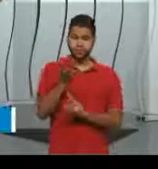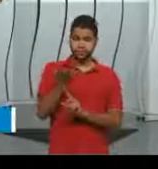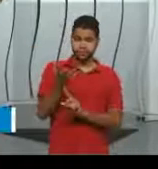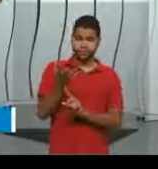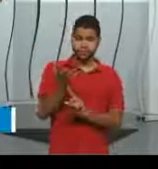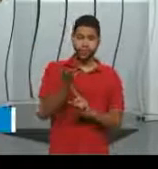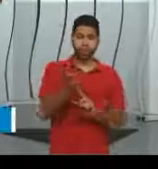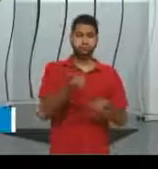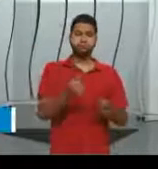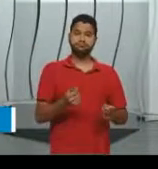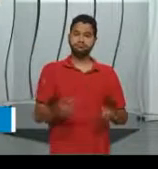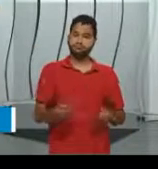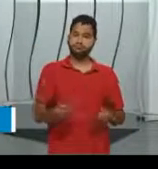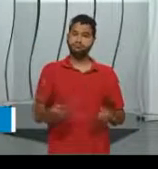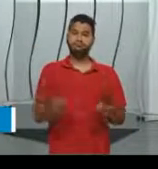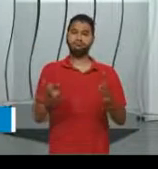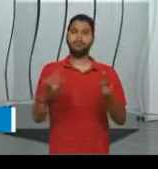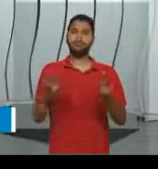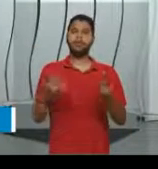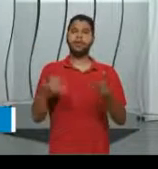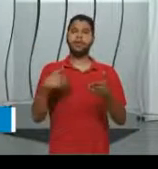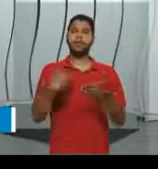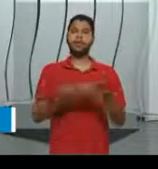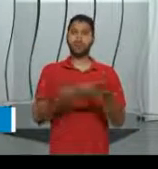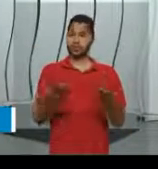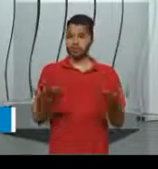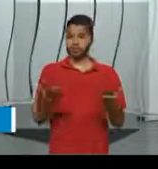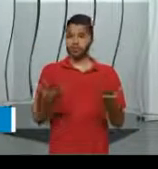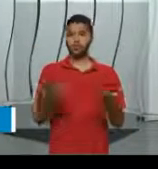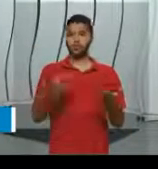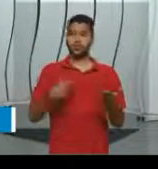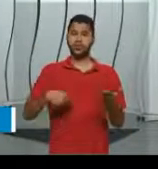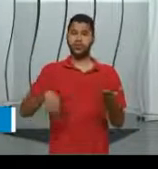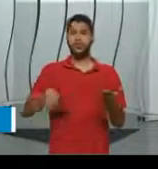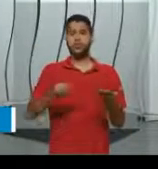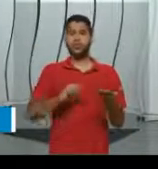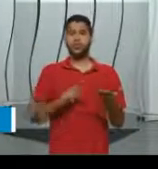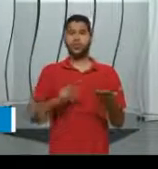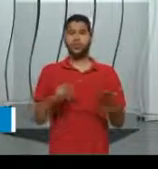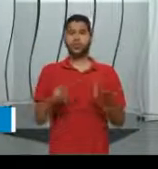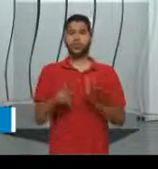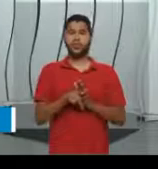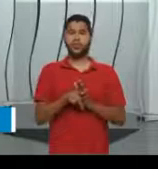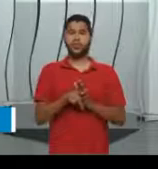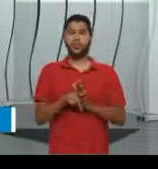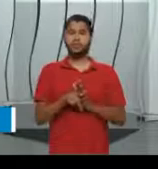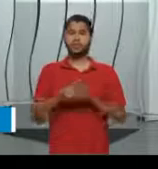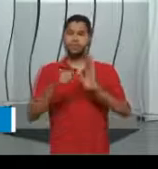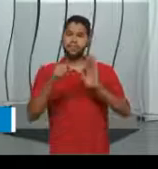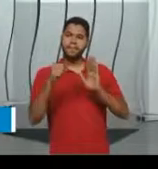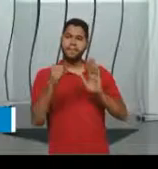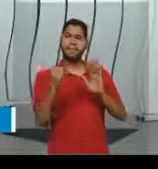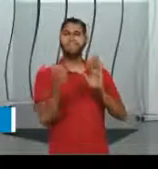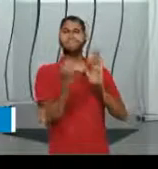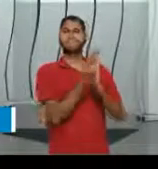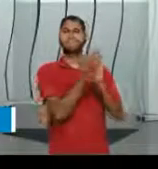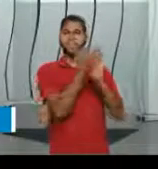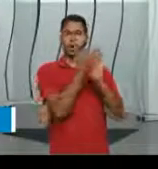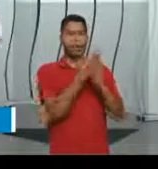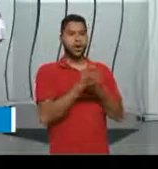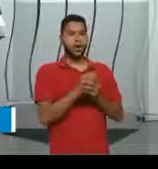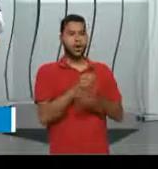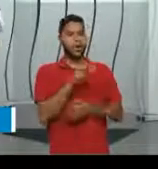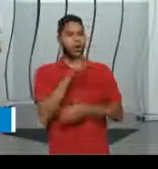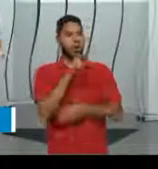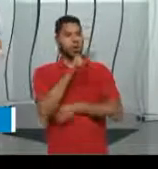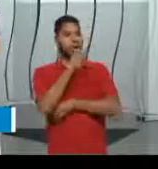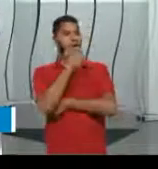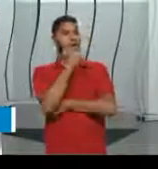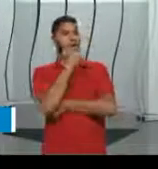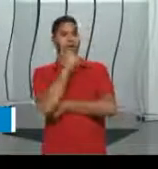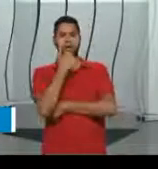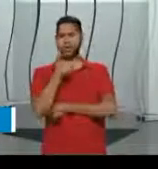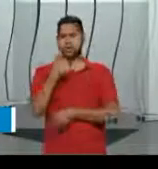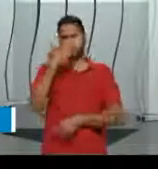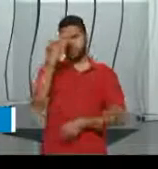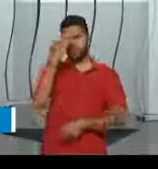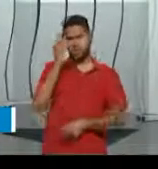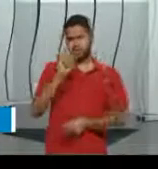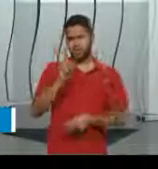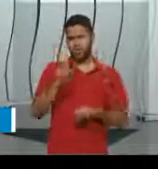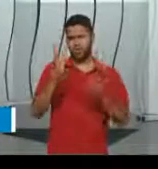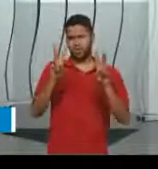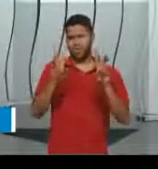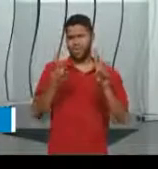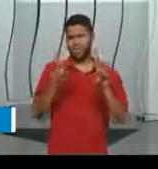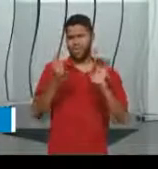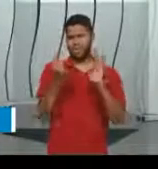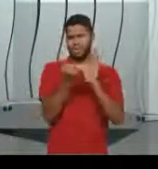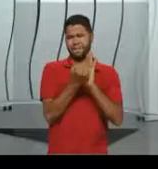seja vendida. Até hoje nós somos assim, movidos pela marca, não é verdade? Você olha aquela, mas eu não entendo muito de marca não,